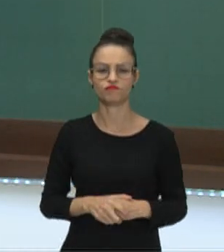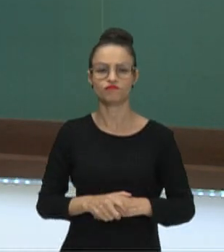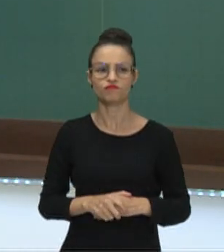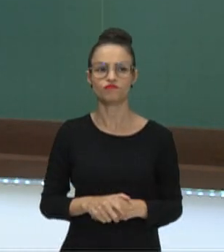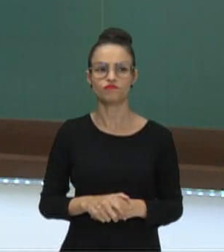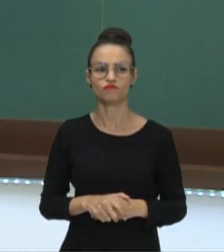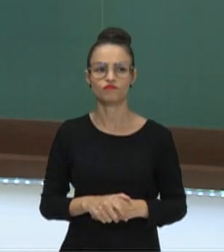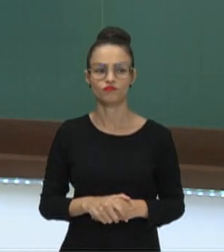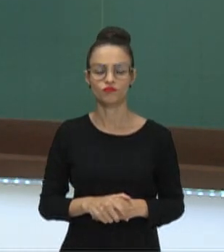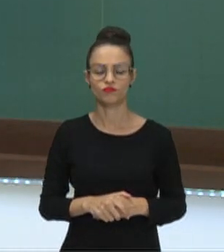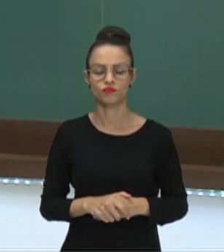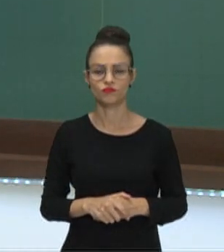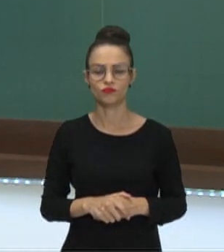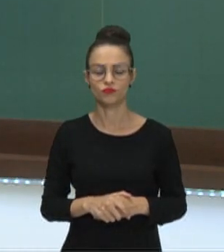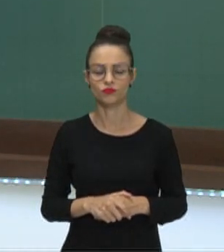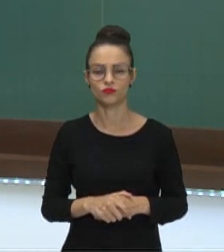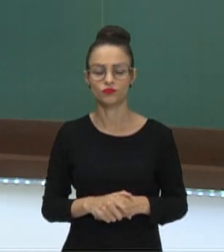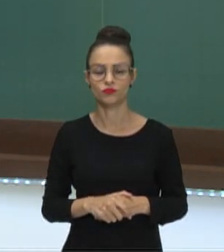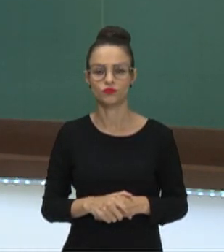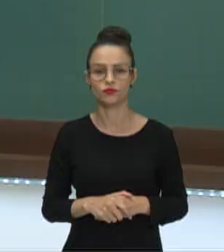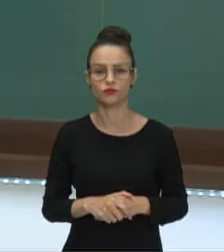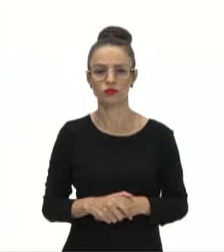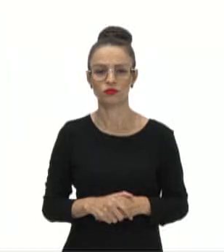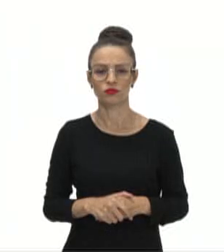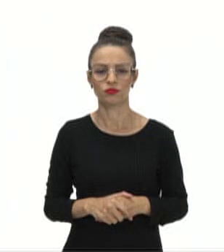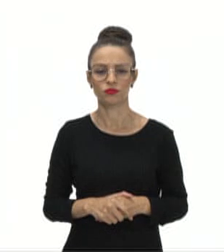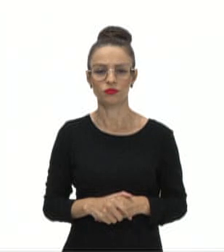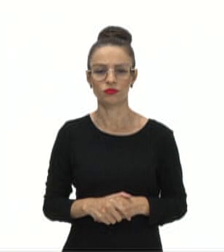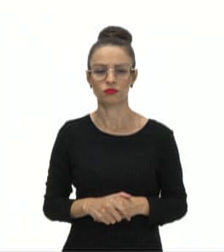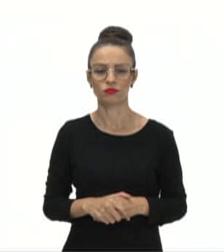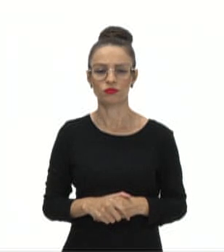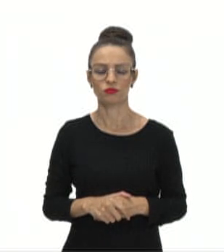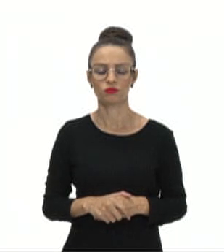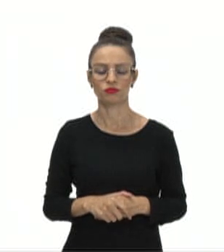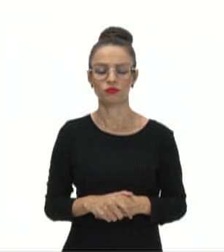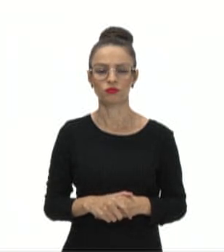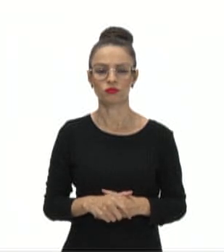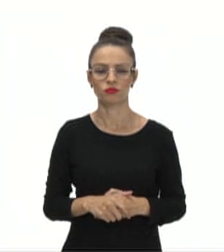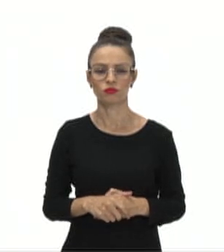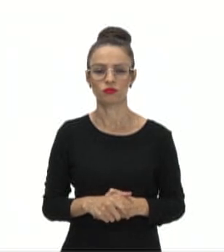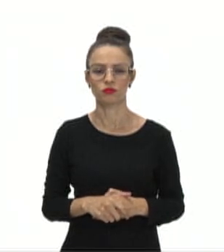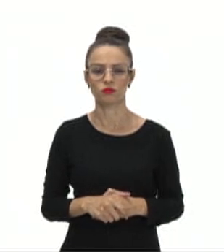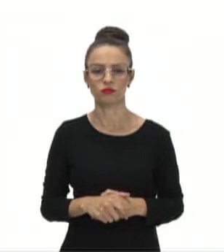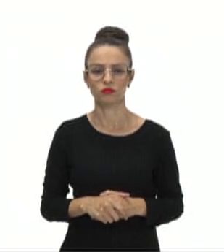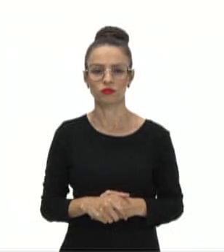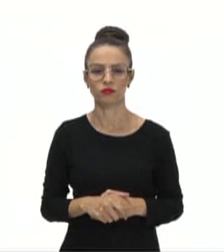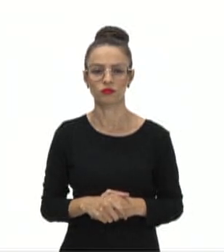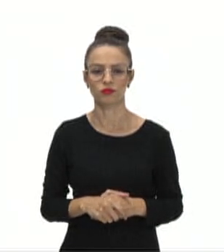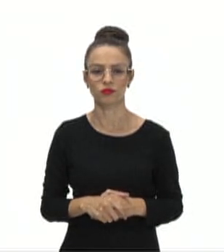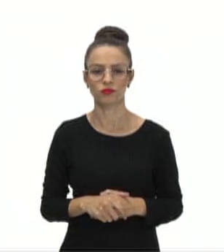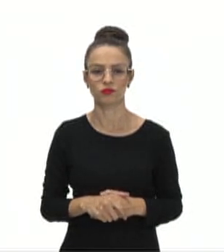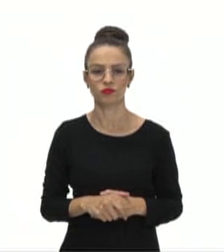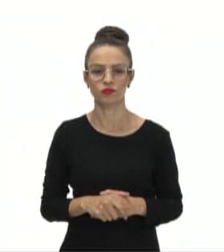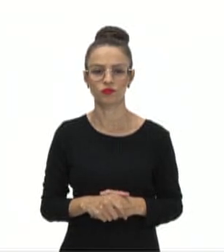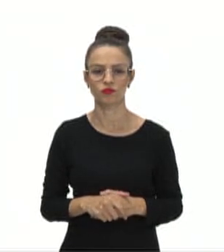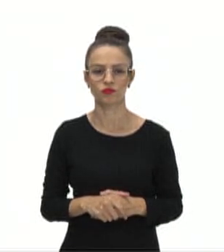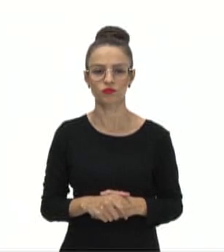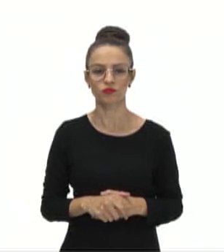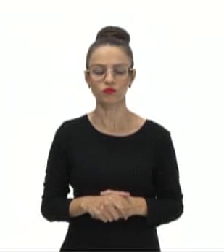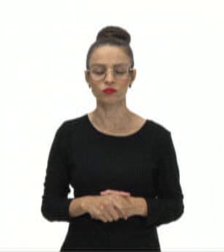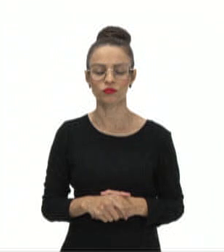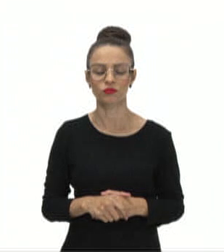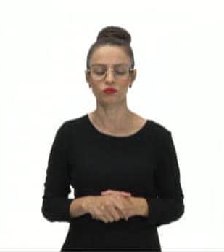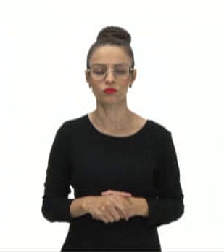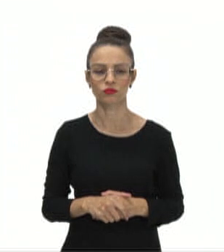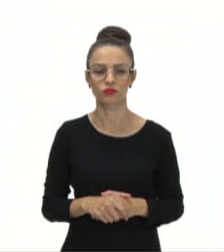Então, olha lá. Apartheid, which means separateness, was the practice of official racial segregation in every aspect of